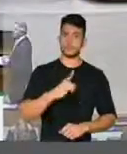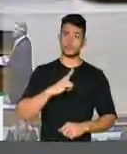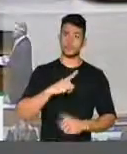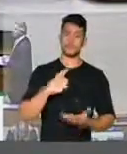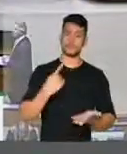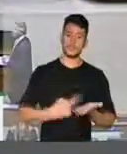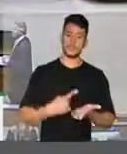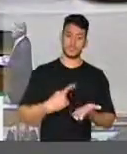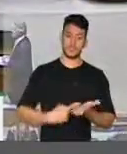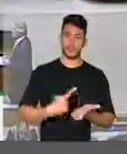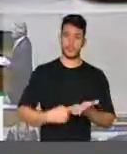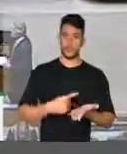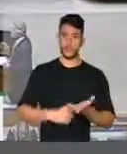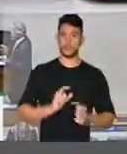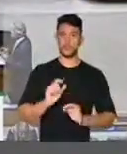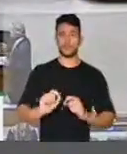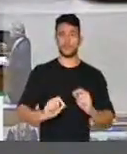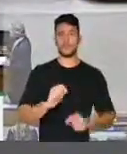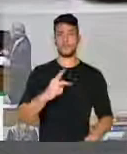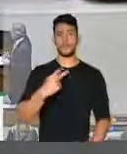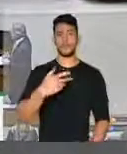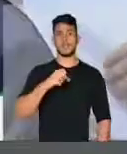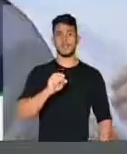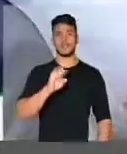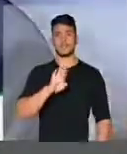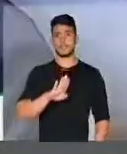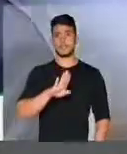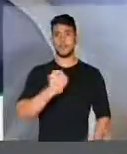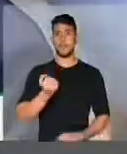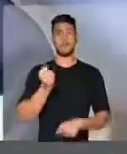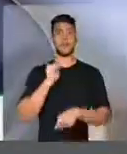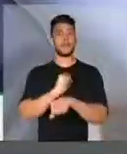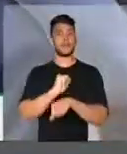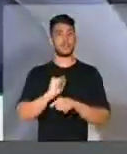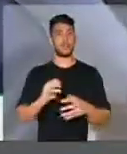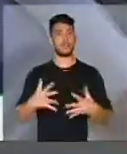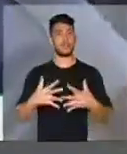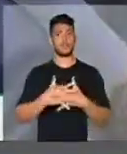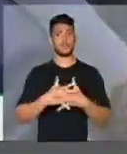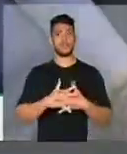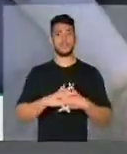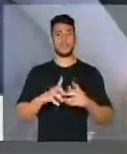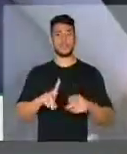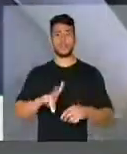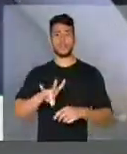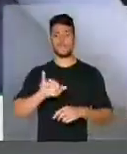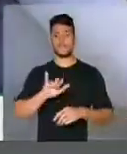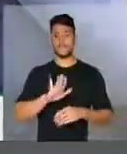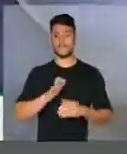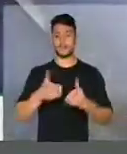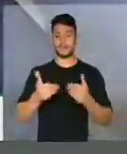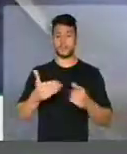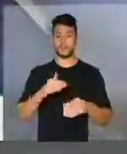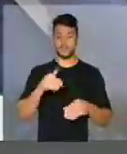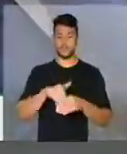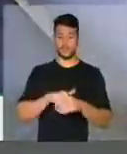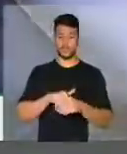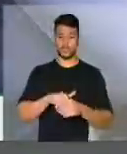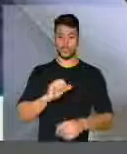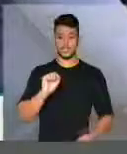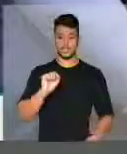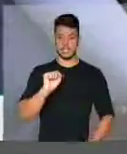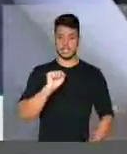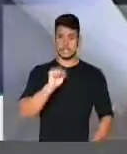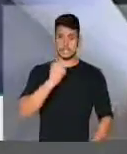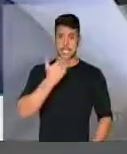junto à liderança o psb saiu da obstrução só vamos encaminhar essa matéria